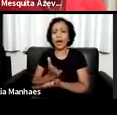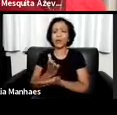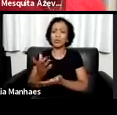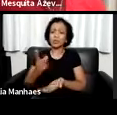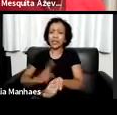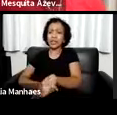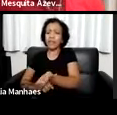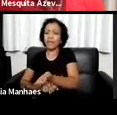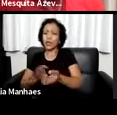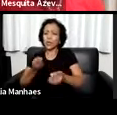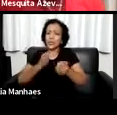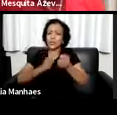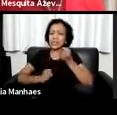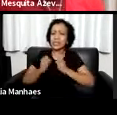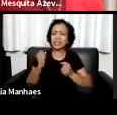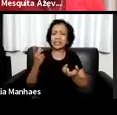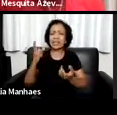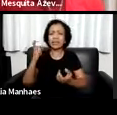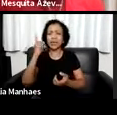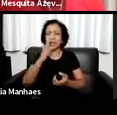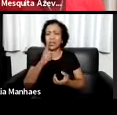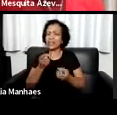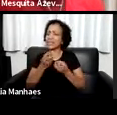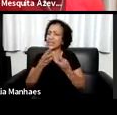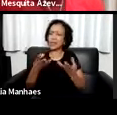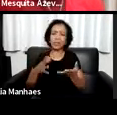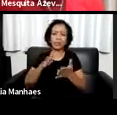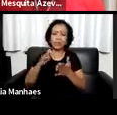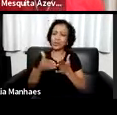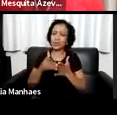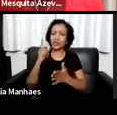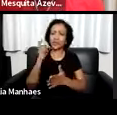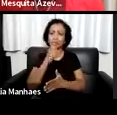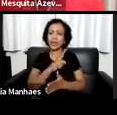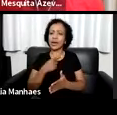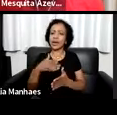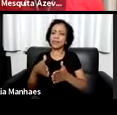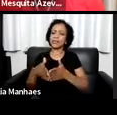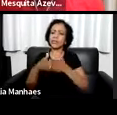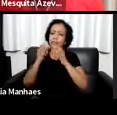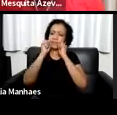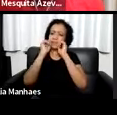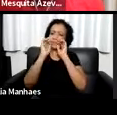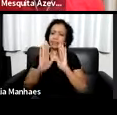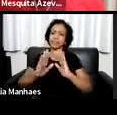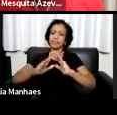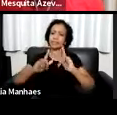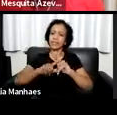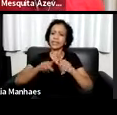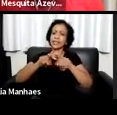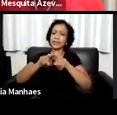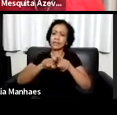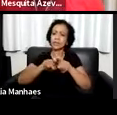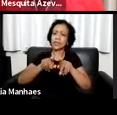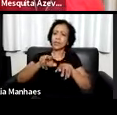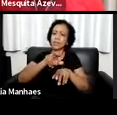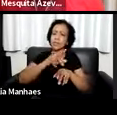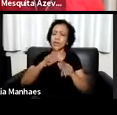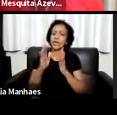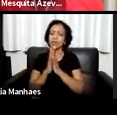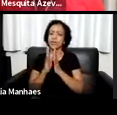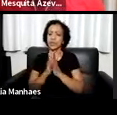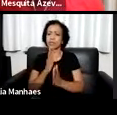nesse tempo, a preocupação por todo quanto é lado, os pastores, enfim, as igrejas, irmãos e irmãs, antes do momento de oração,